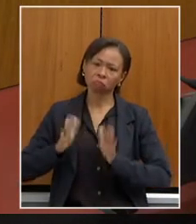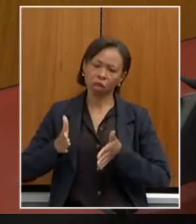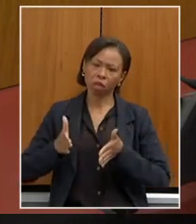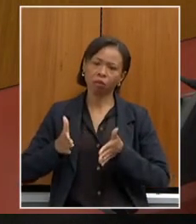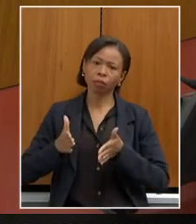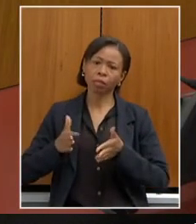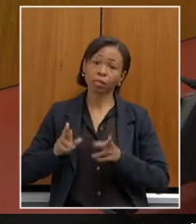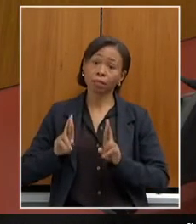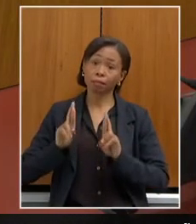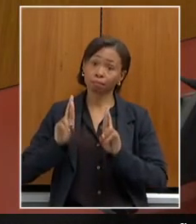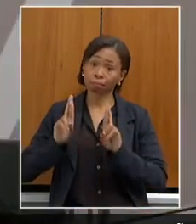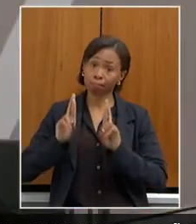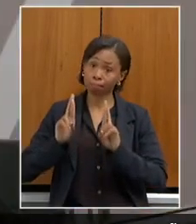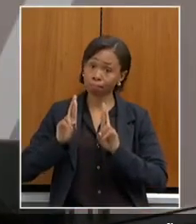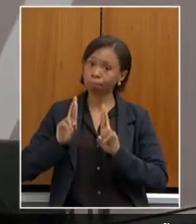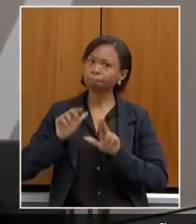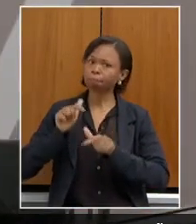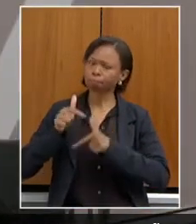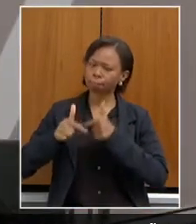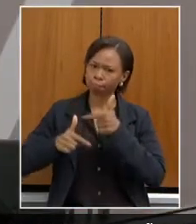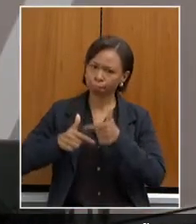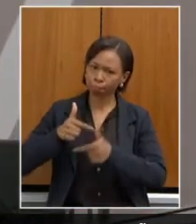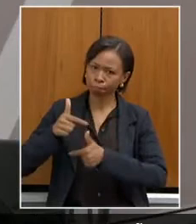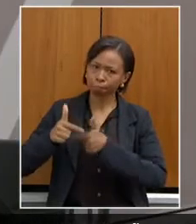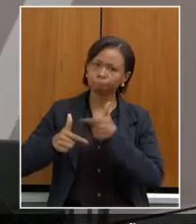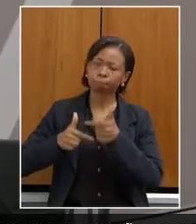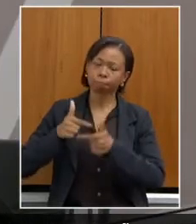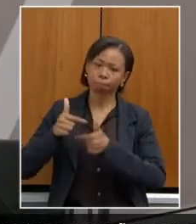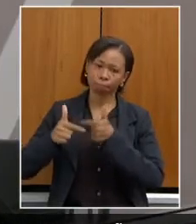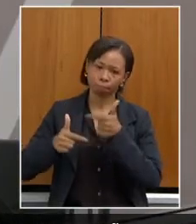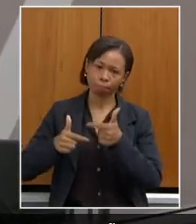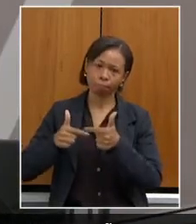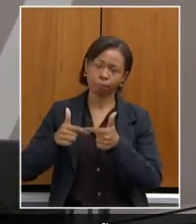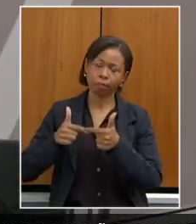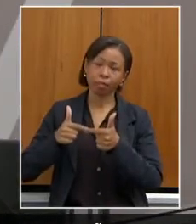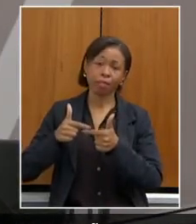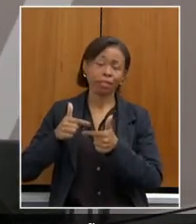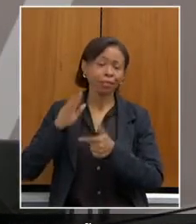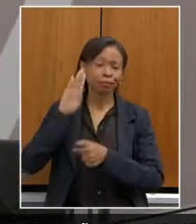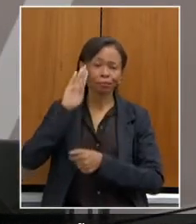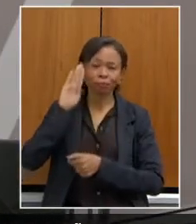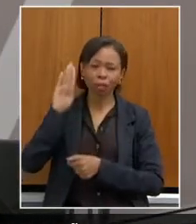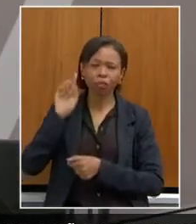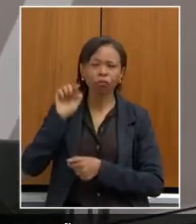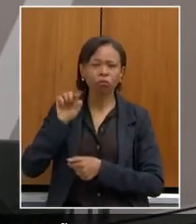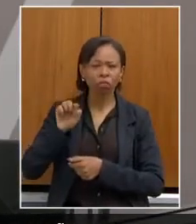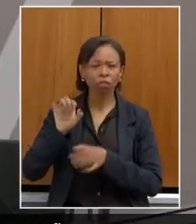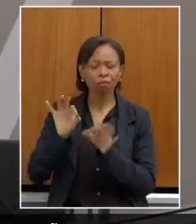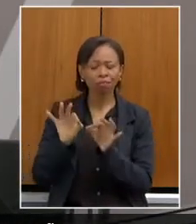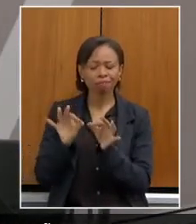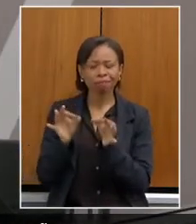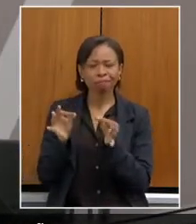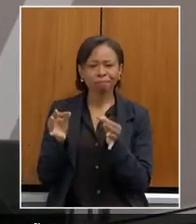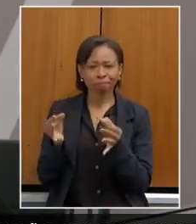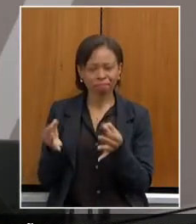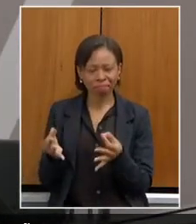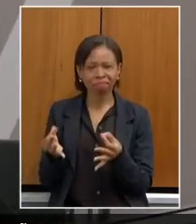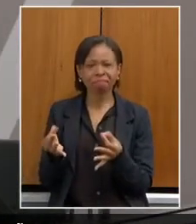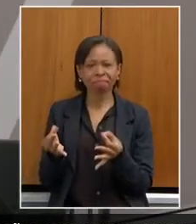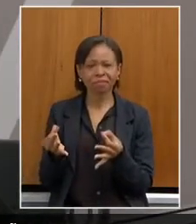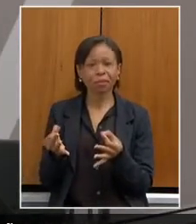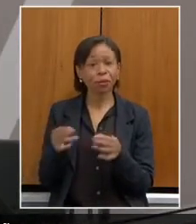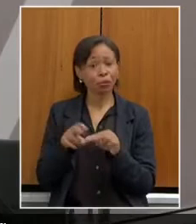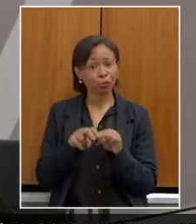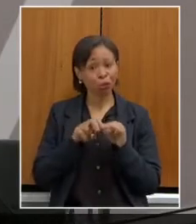responsável muito trabalhadora e acima de tudo muita humildade por isso que as coisas tem